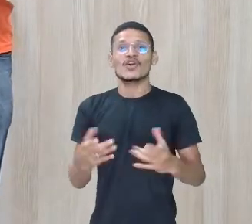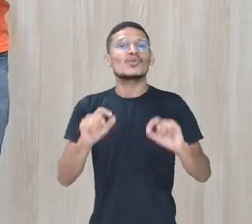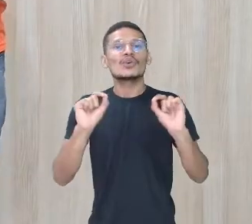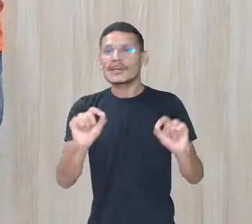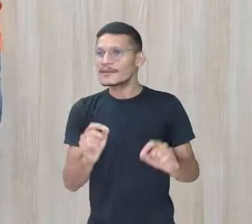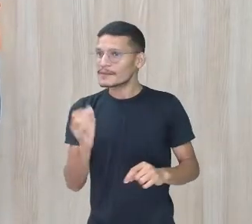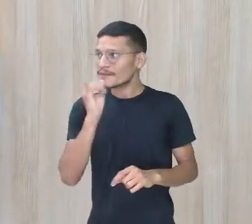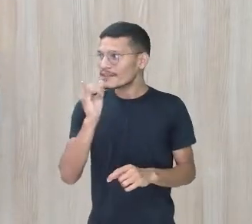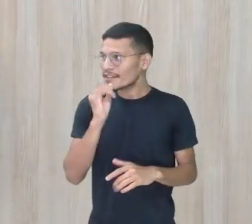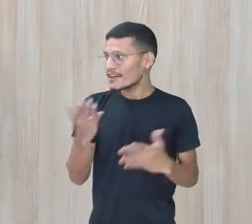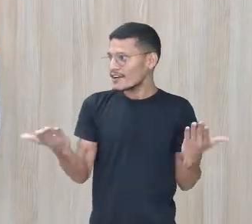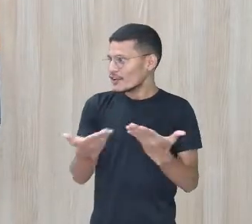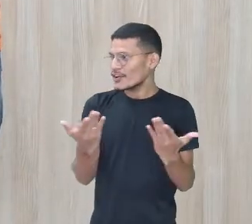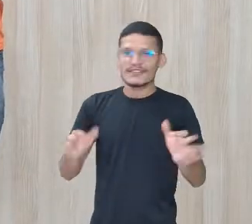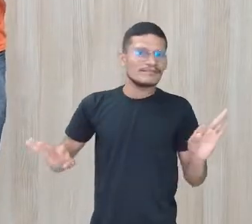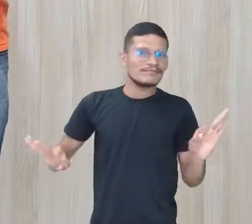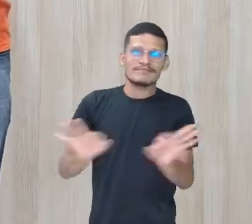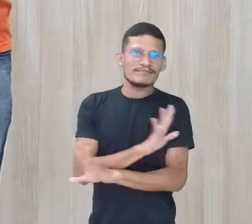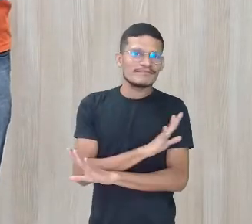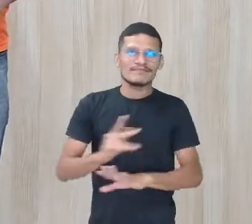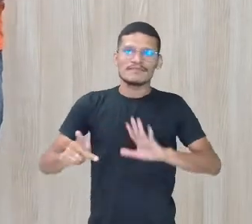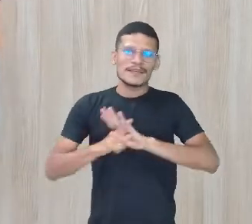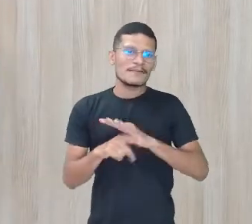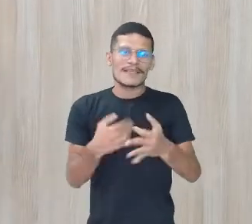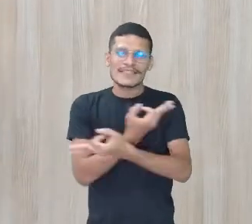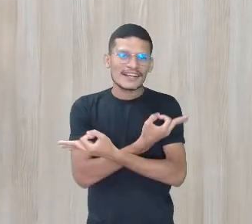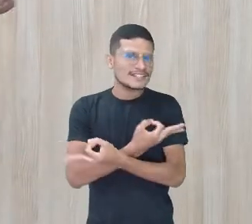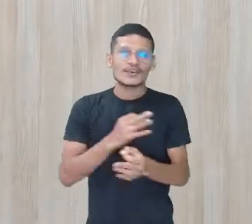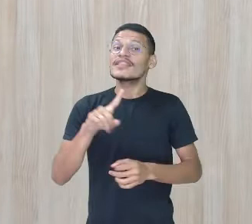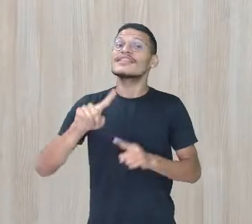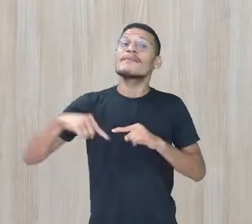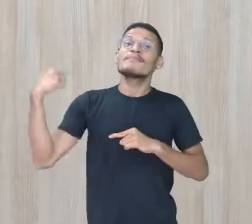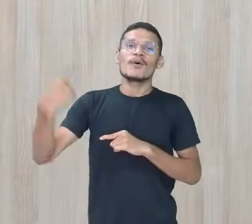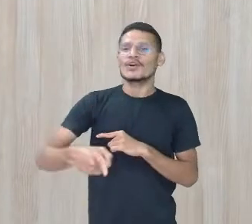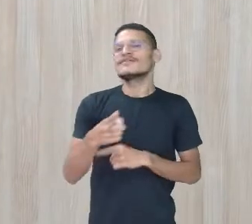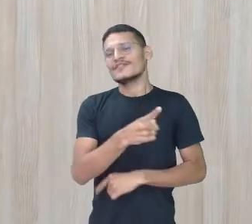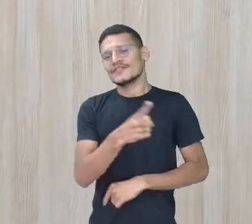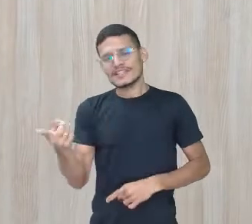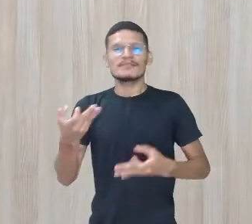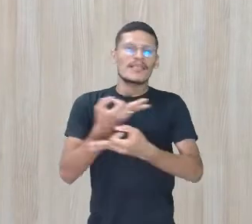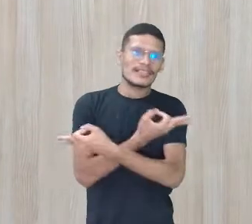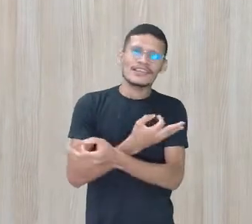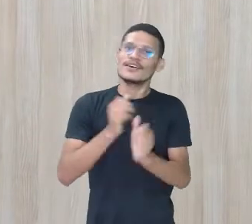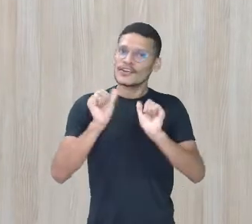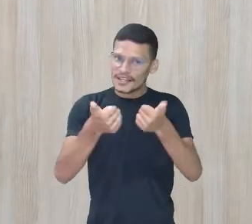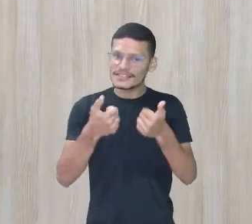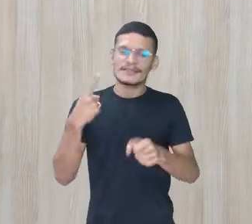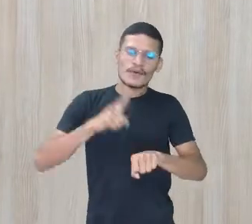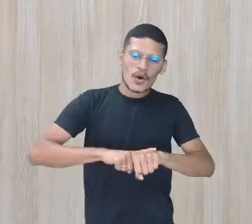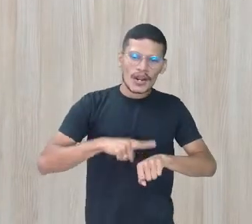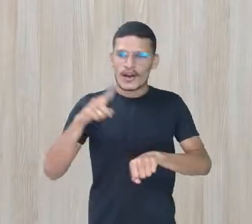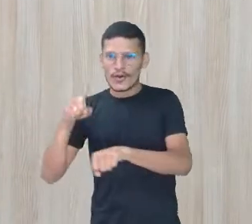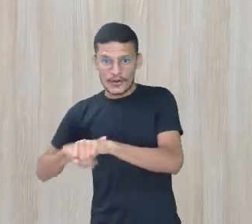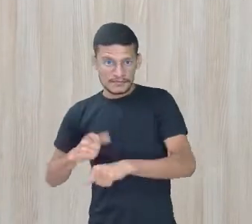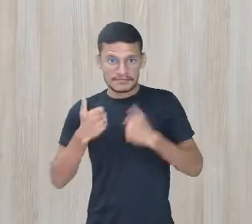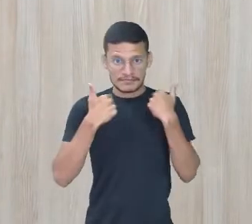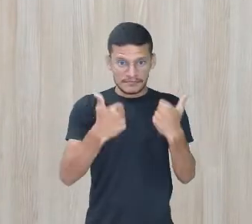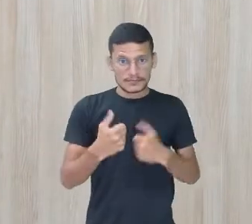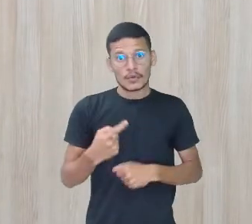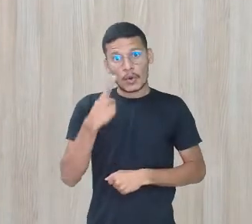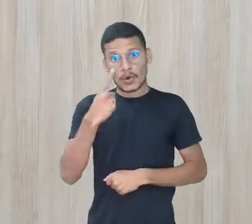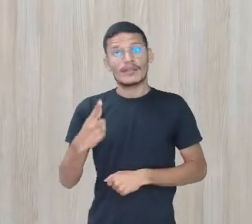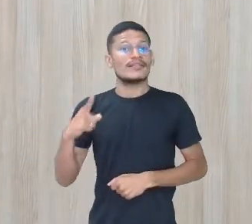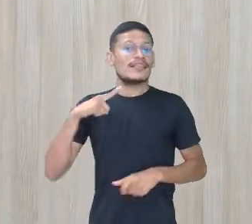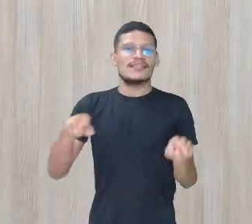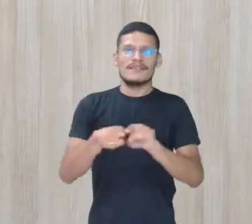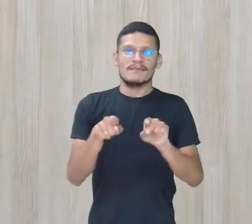Revoredo ainda Quebrou tá ali, minha ó. meditação. Olha aí, Acabar depois quer ficar medita, né? Tem tranquilo a hora aqui. do chicleteiro, tem a hora da meditação, né? Isso aí, e aí também, ó.